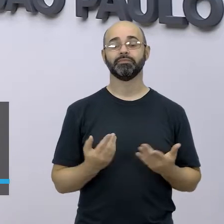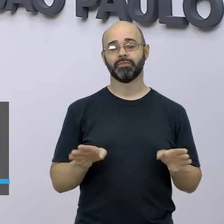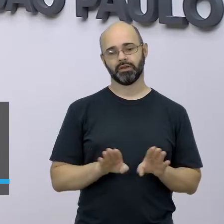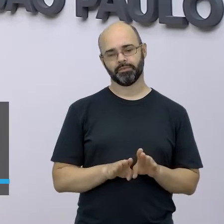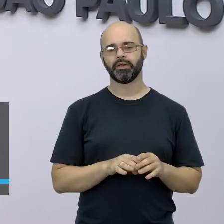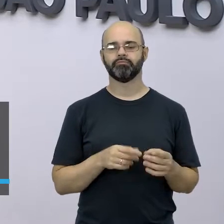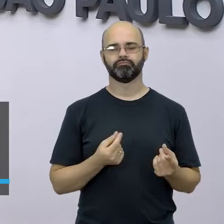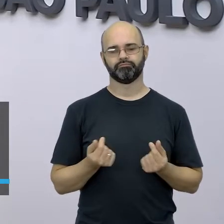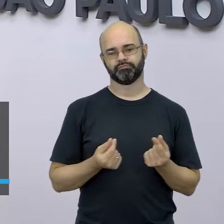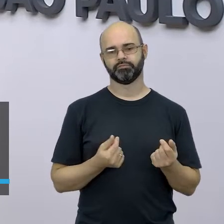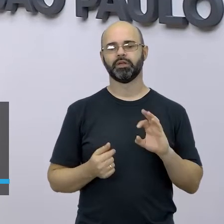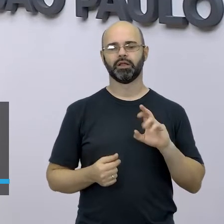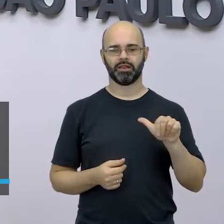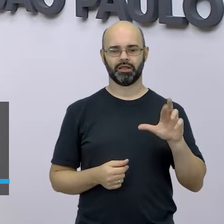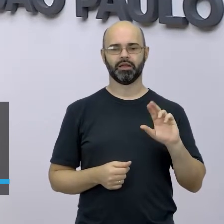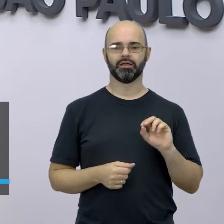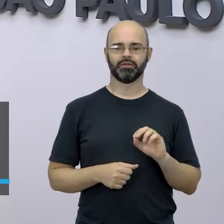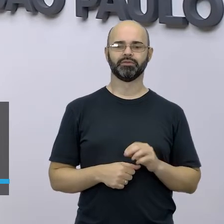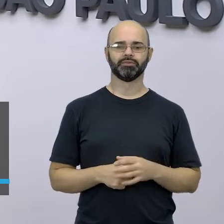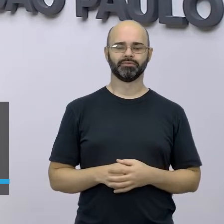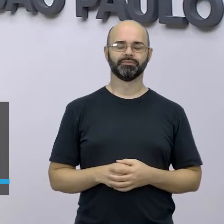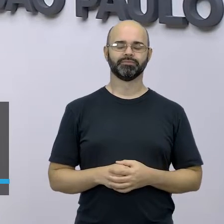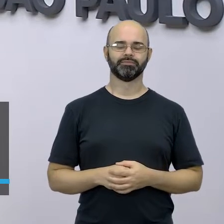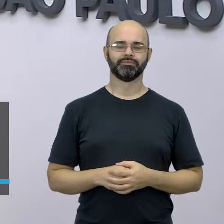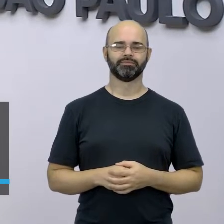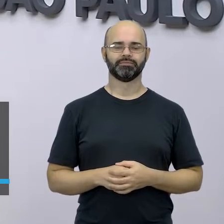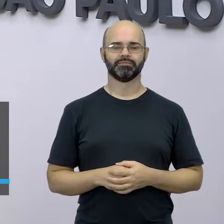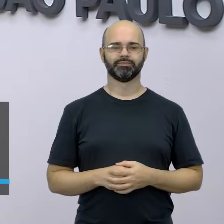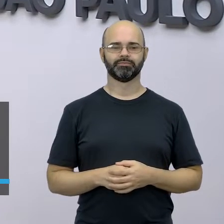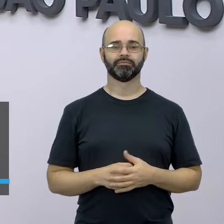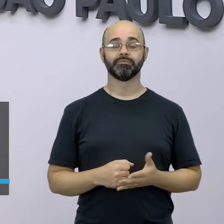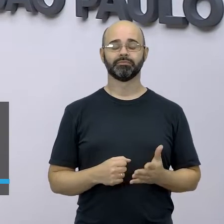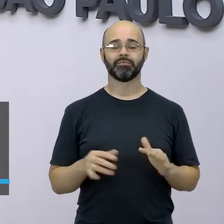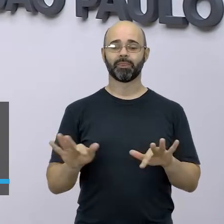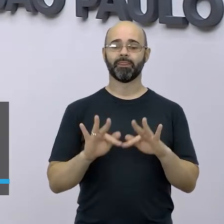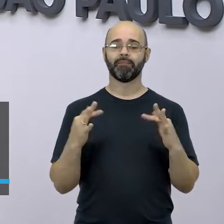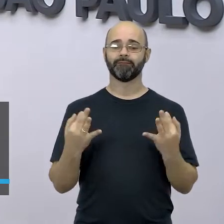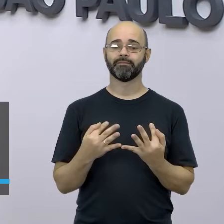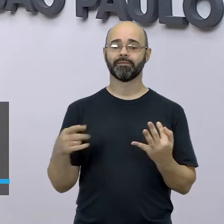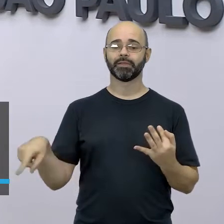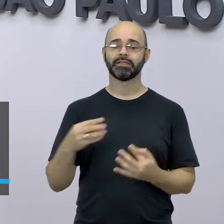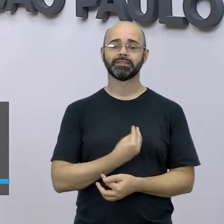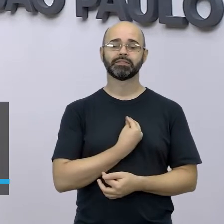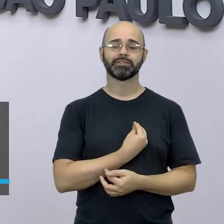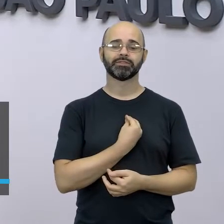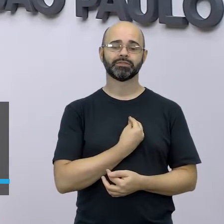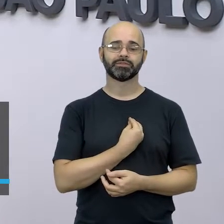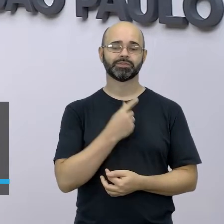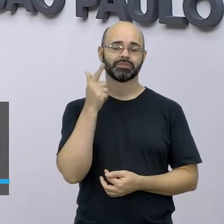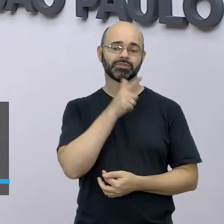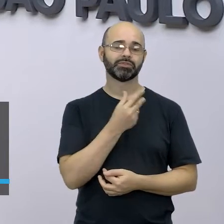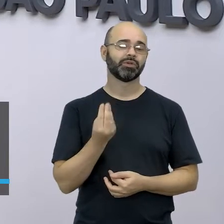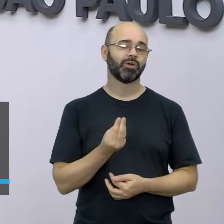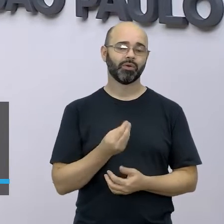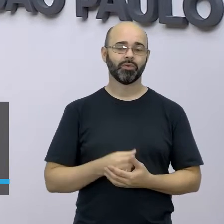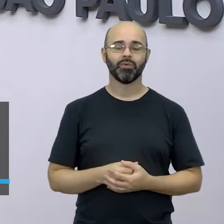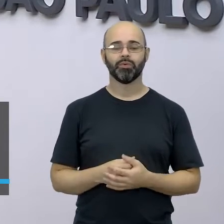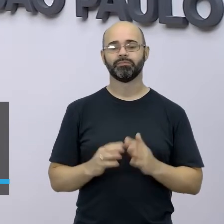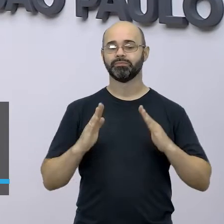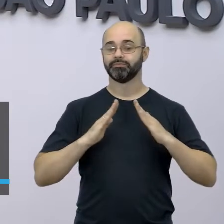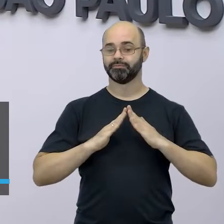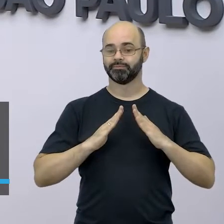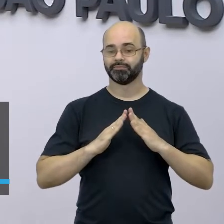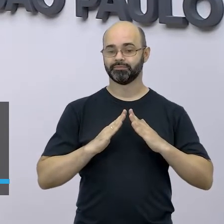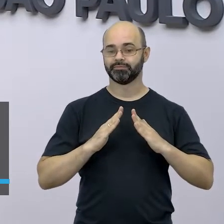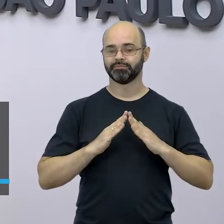renda, obviamente, né? Então, de como que as famílias vivem, né? A questão da moradia